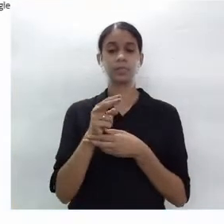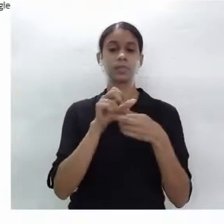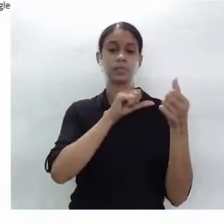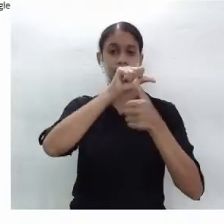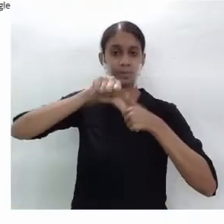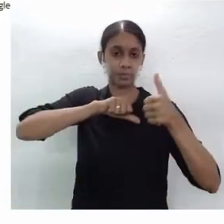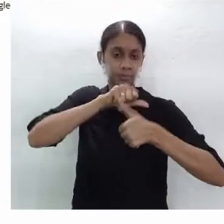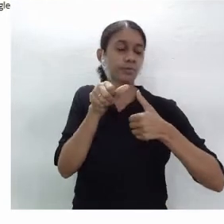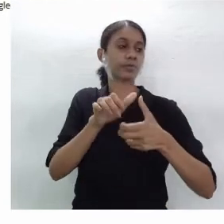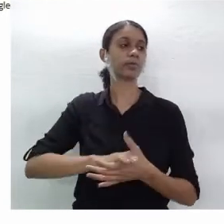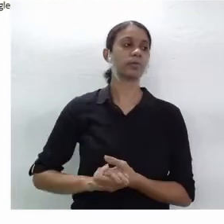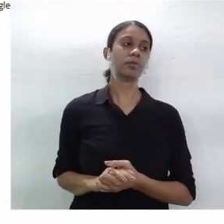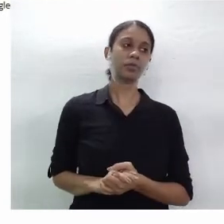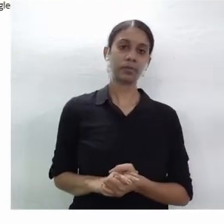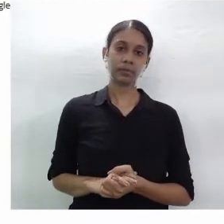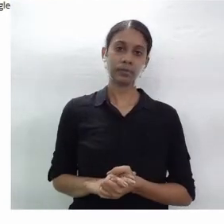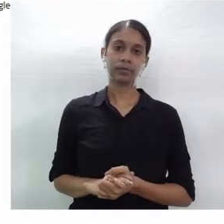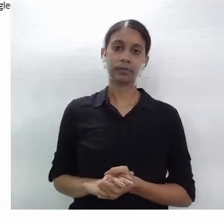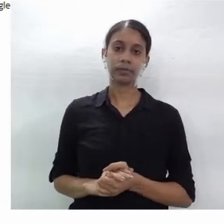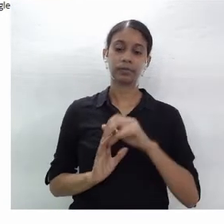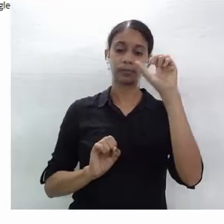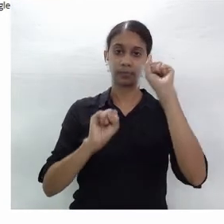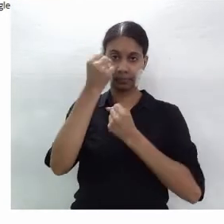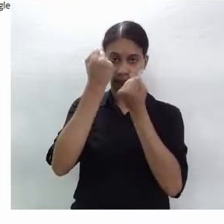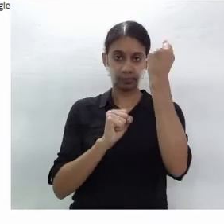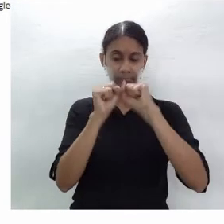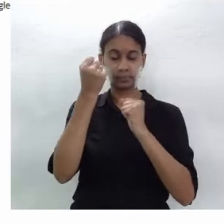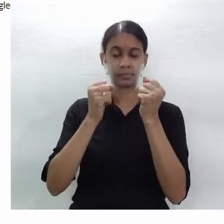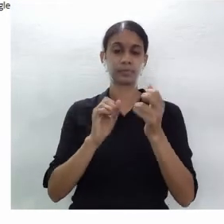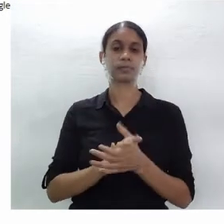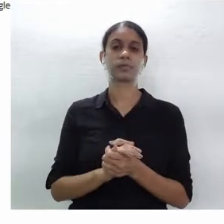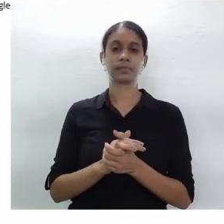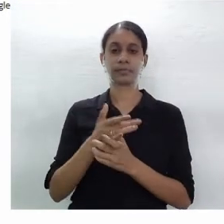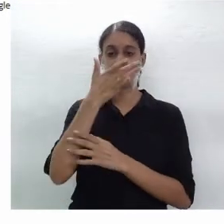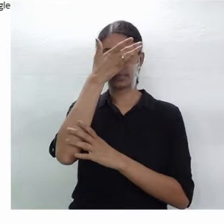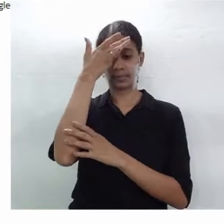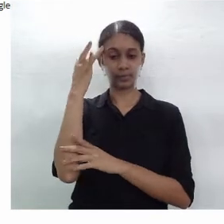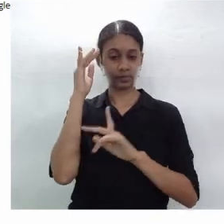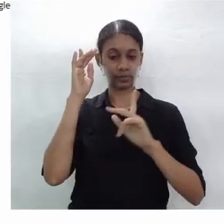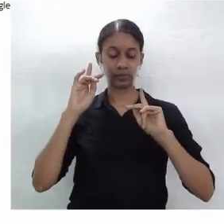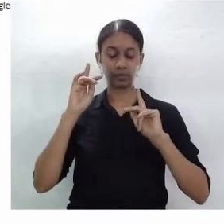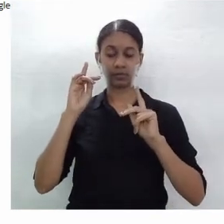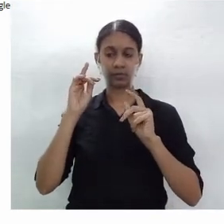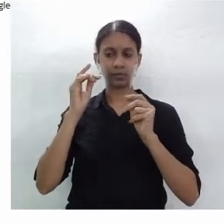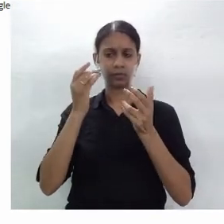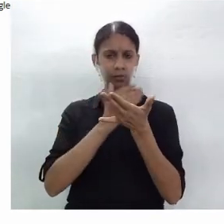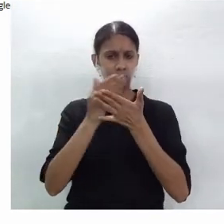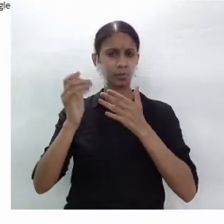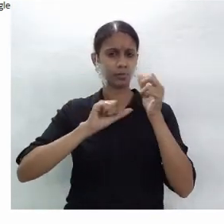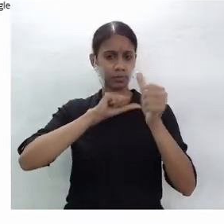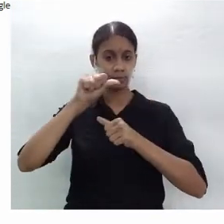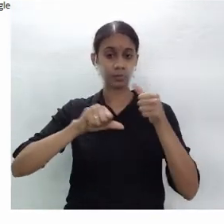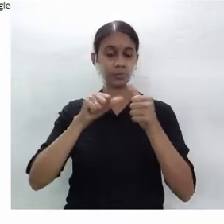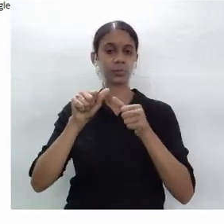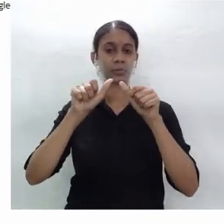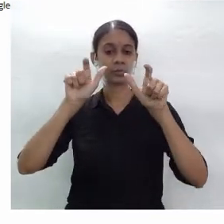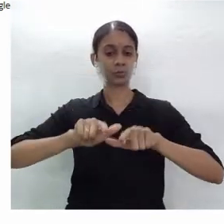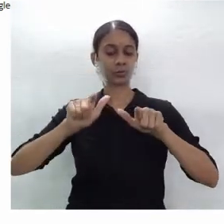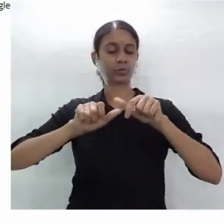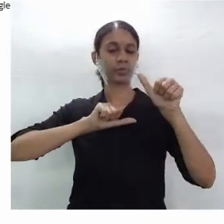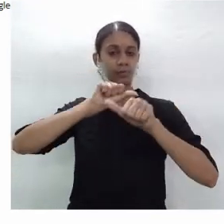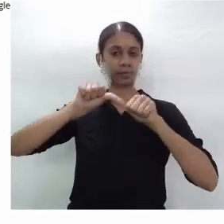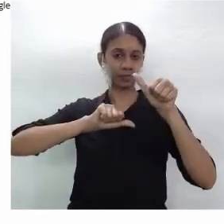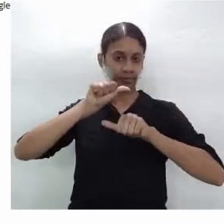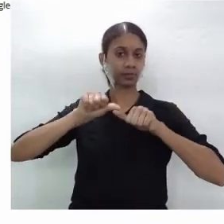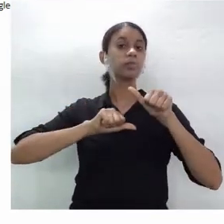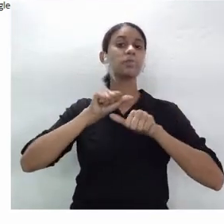mim, conforme veio a revolução industrial, o homem começou a modificar esse espaço geográfico, transformando